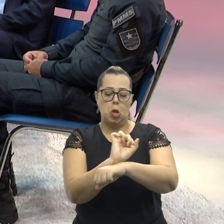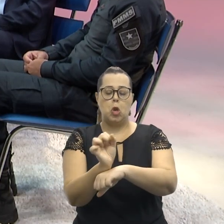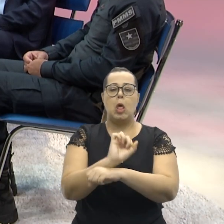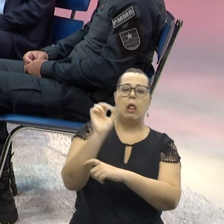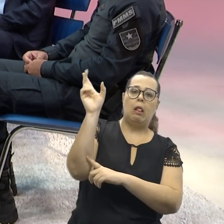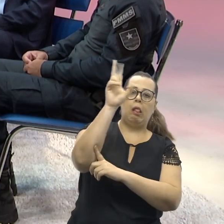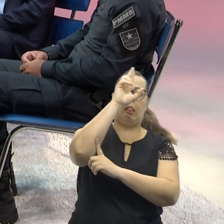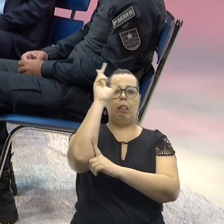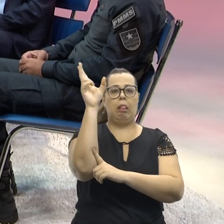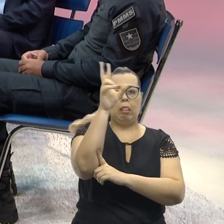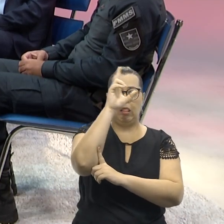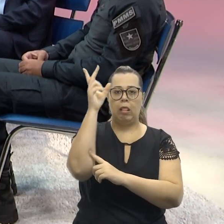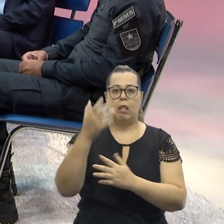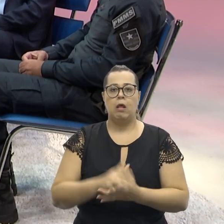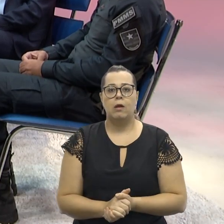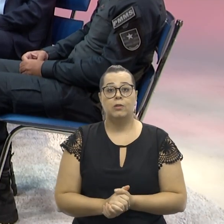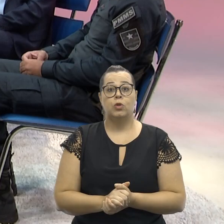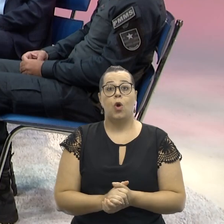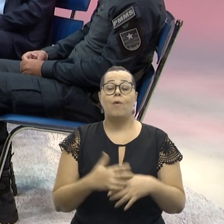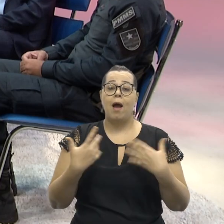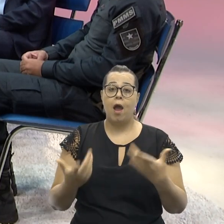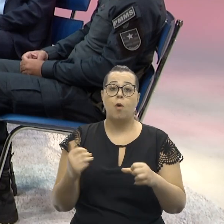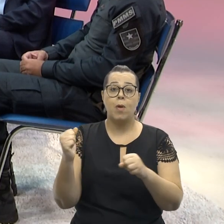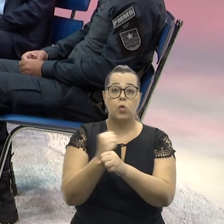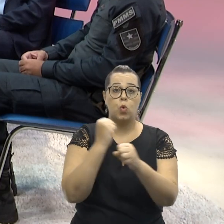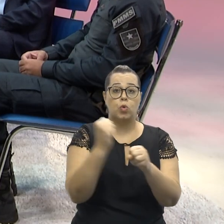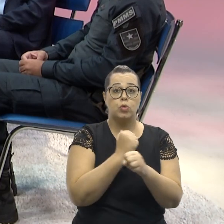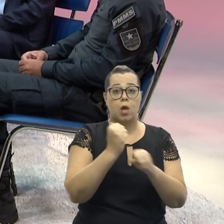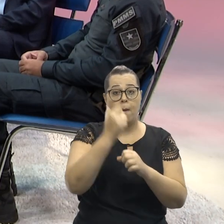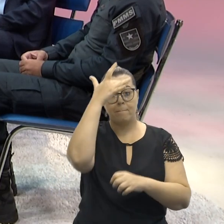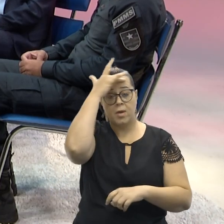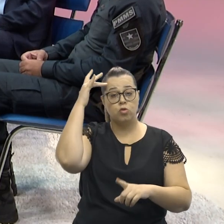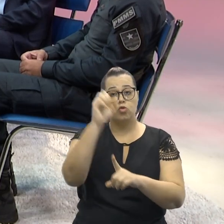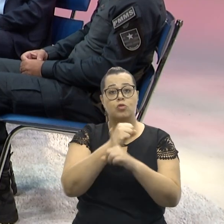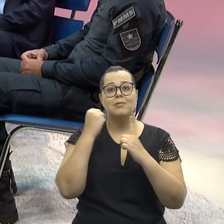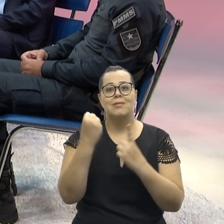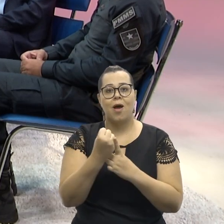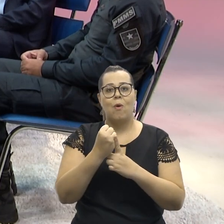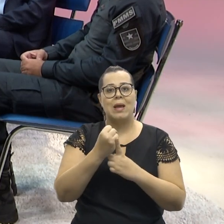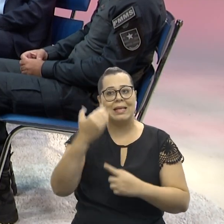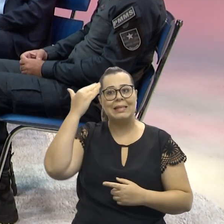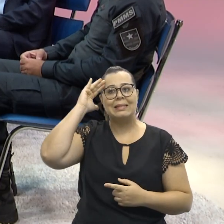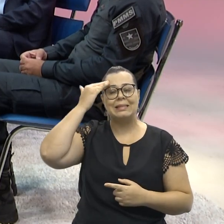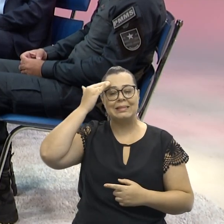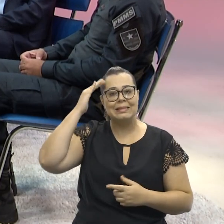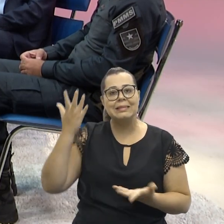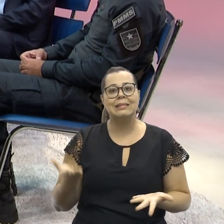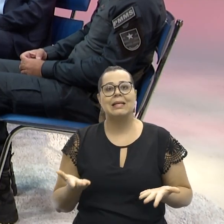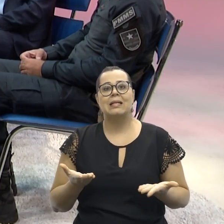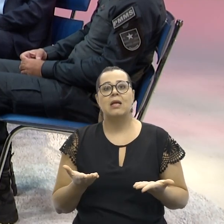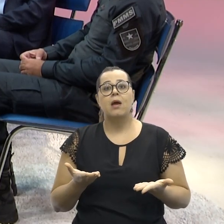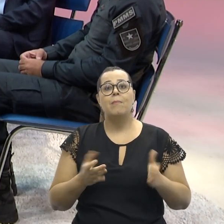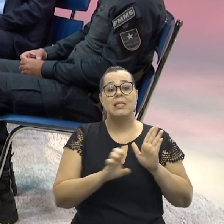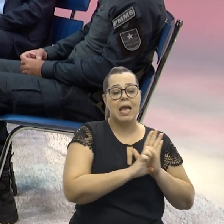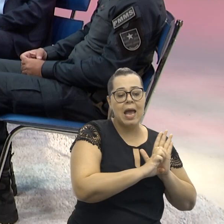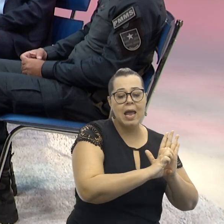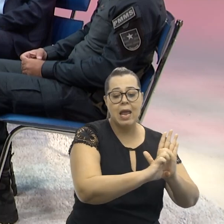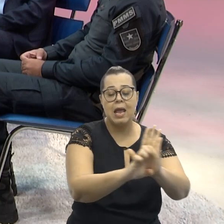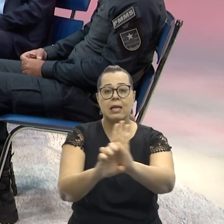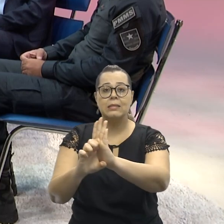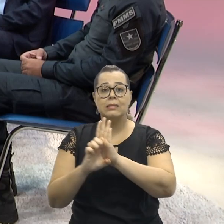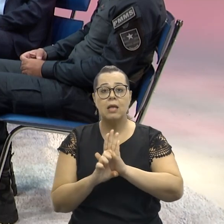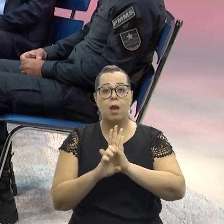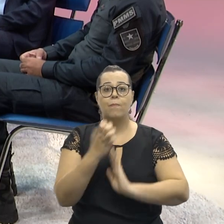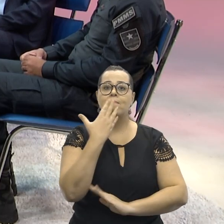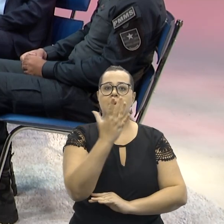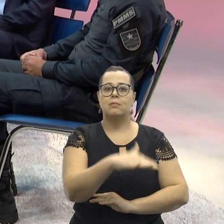é uma construção que a sociedade precisa fazer, tornar exemplo para as crianças que estão a